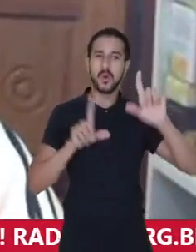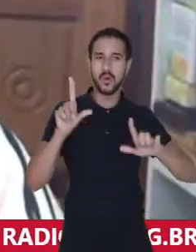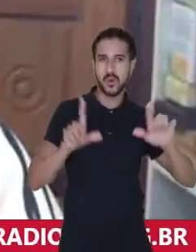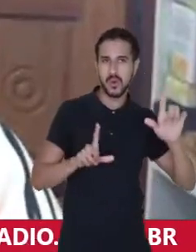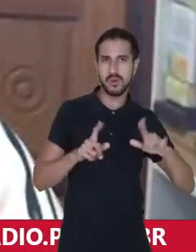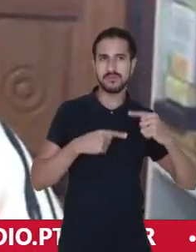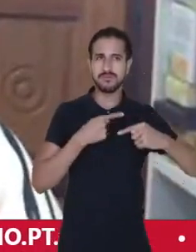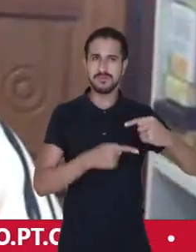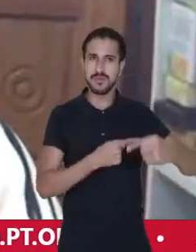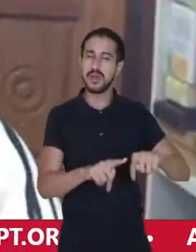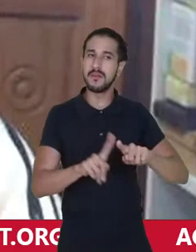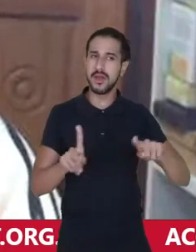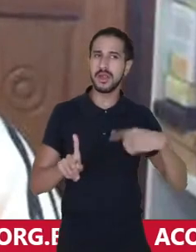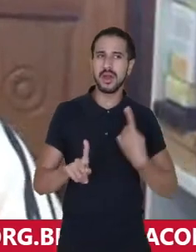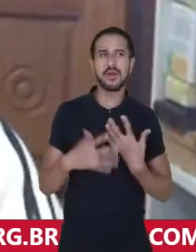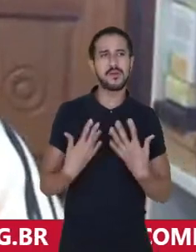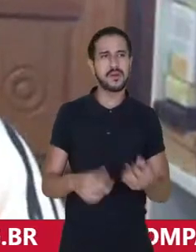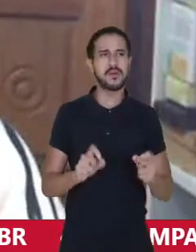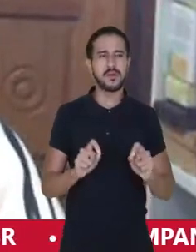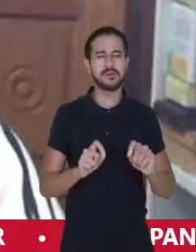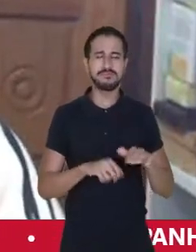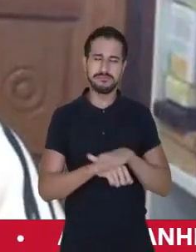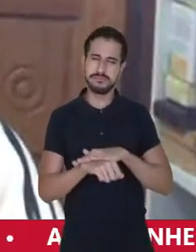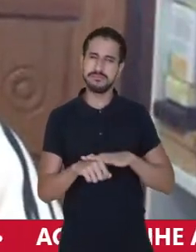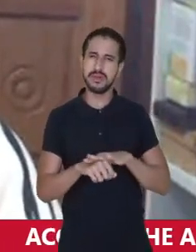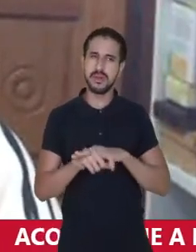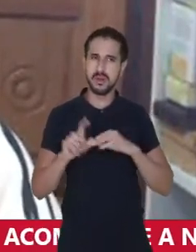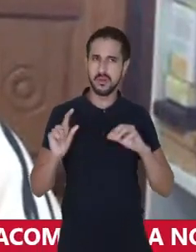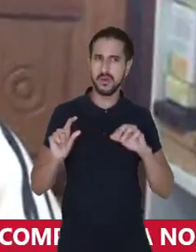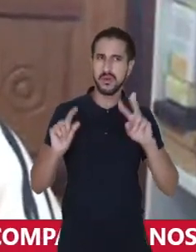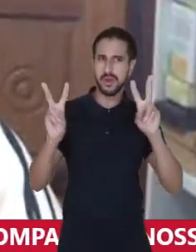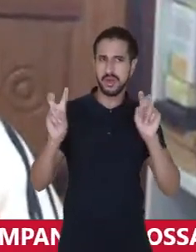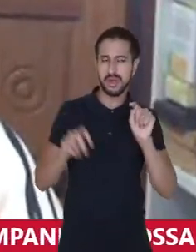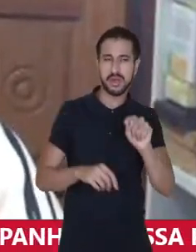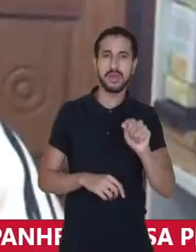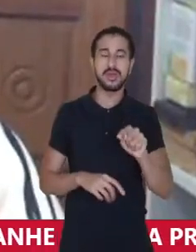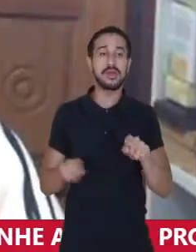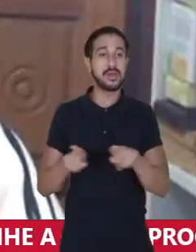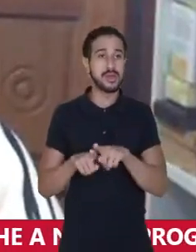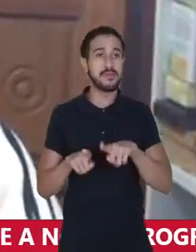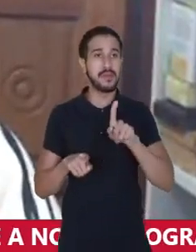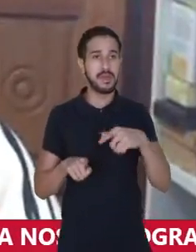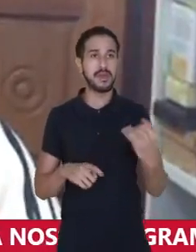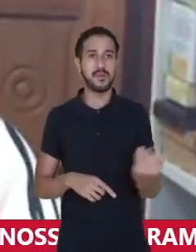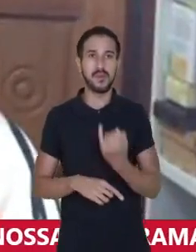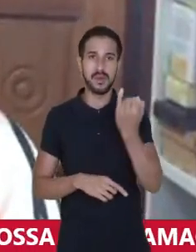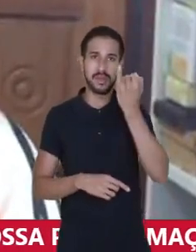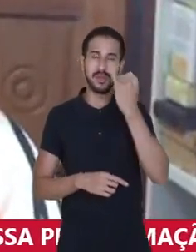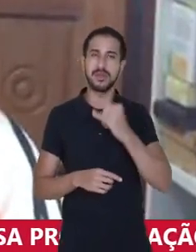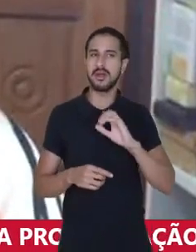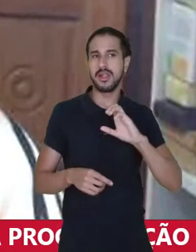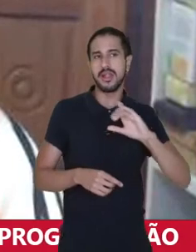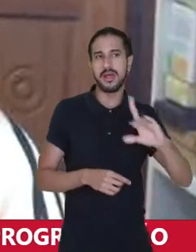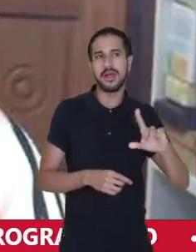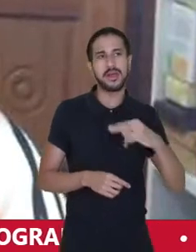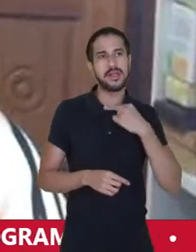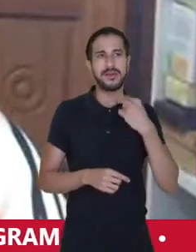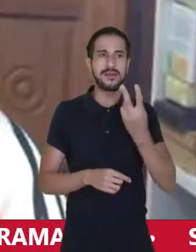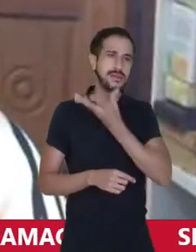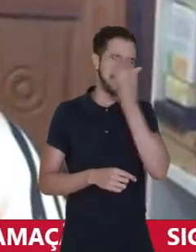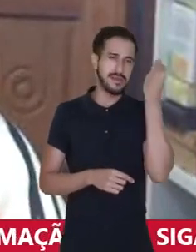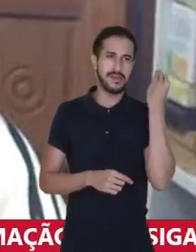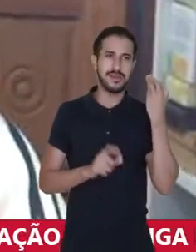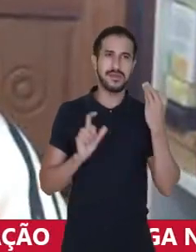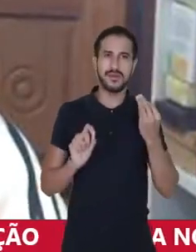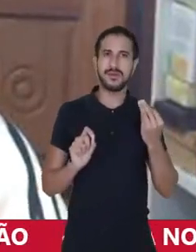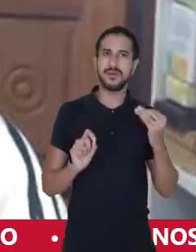de desdobramento, mas nós vamos pelo menos falar um pouco sobre essa questão, que também é muito importante. E, claro, não podemos deixar de